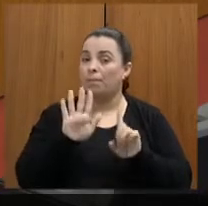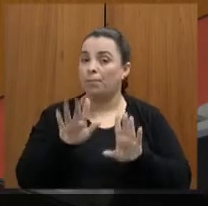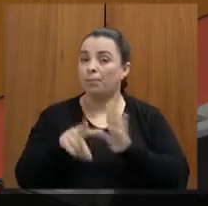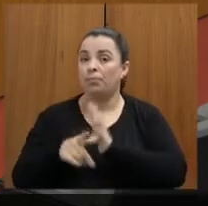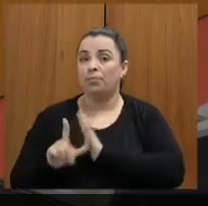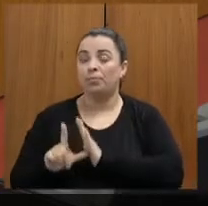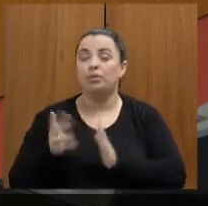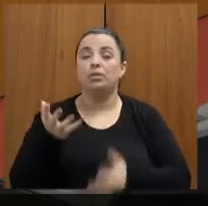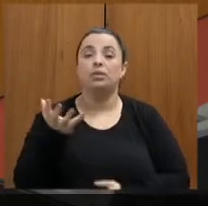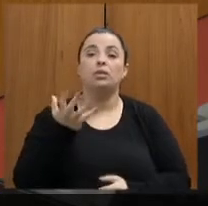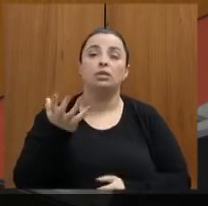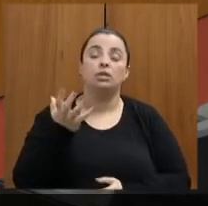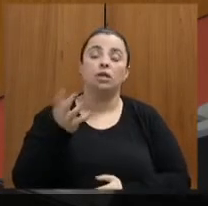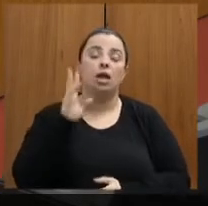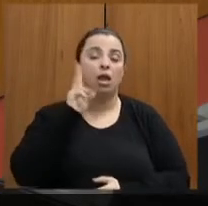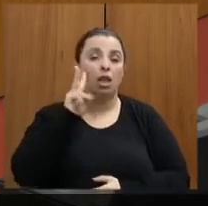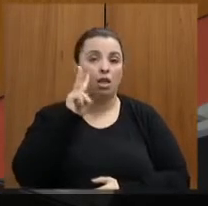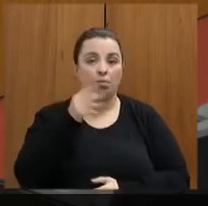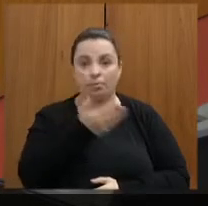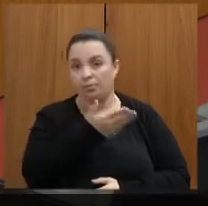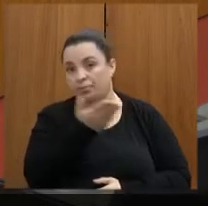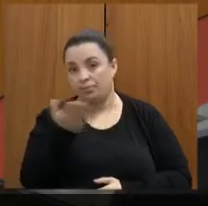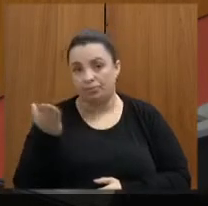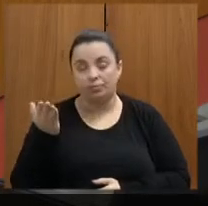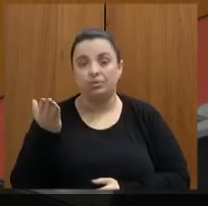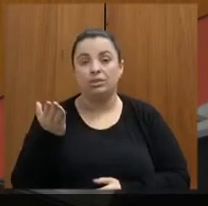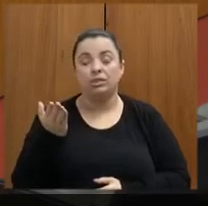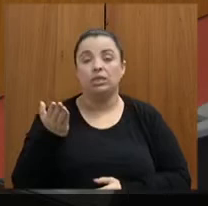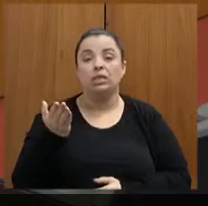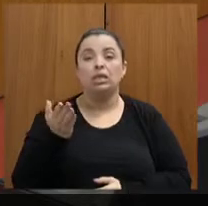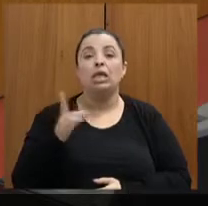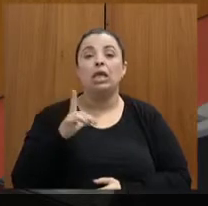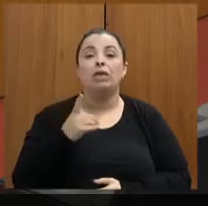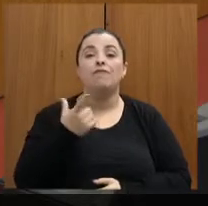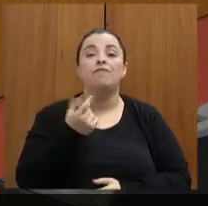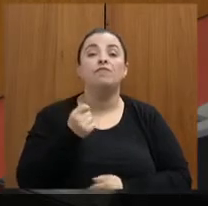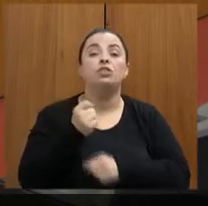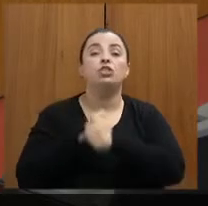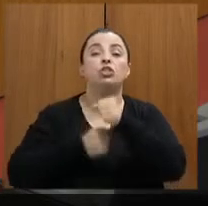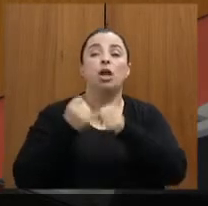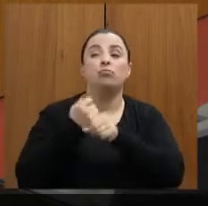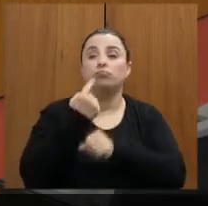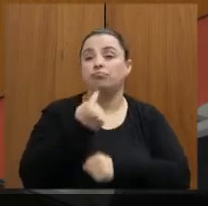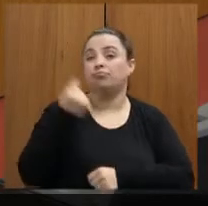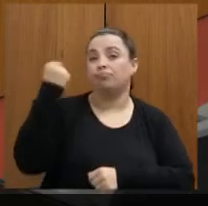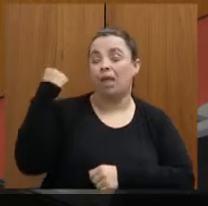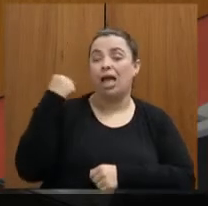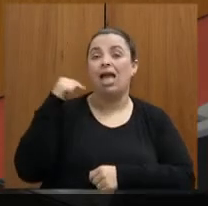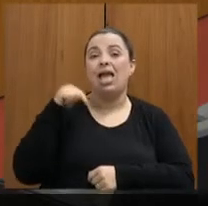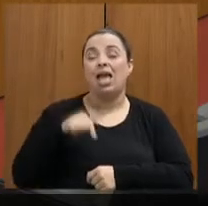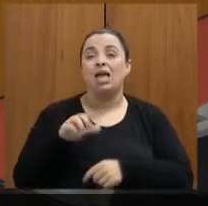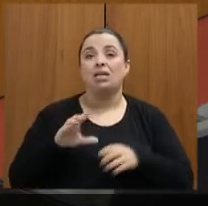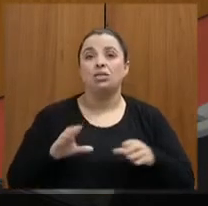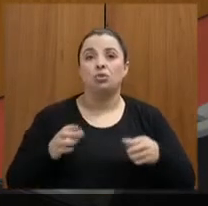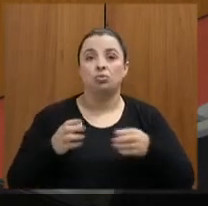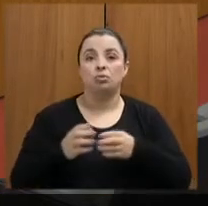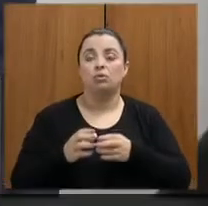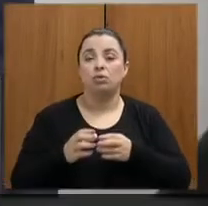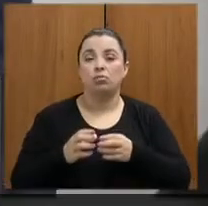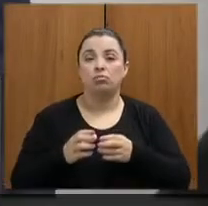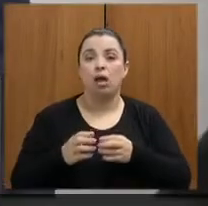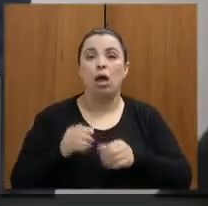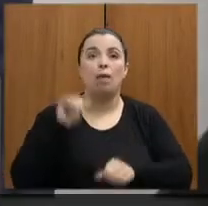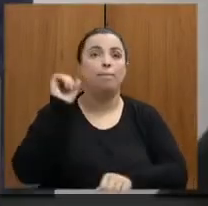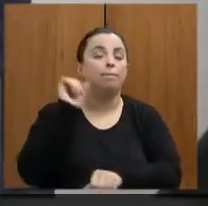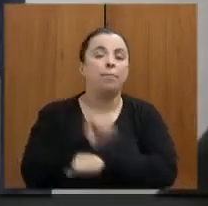de bom lembrar que há 20 anos atrás essa comissão estator a questão da regulamentação